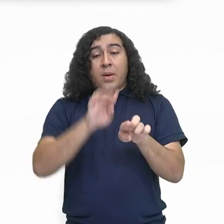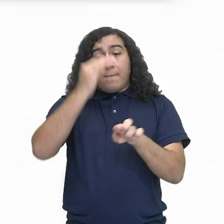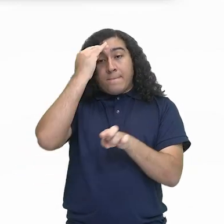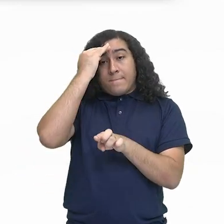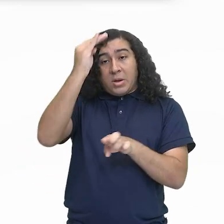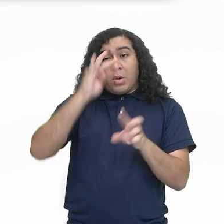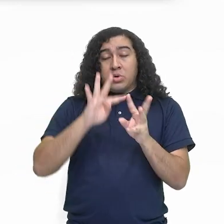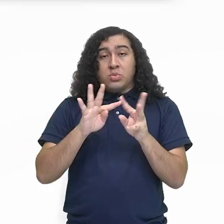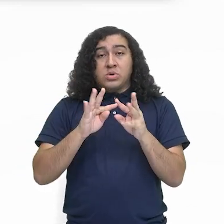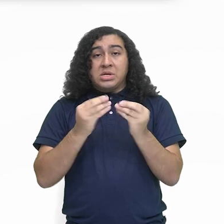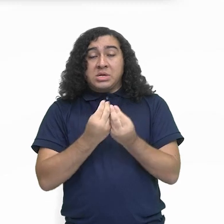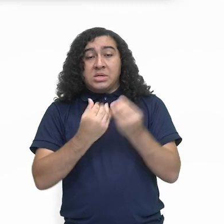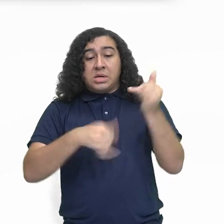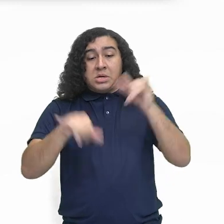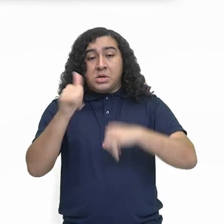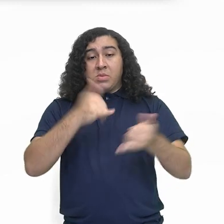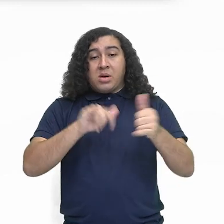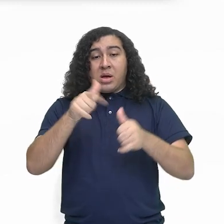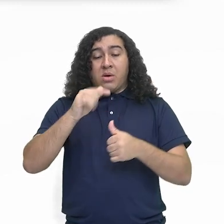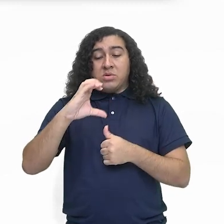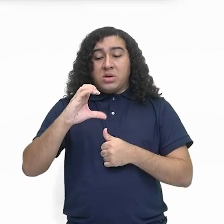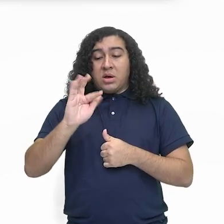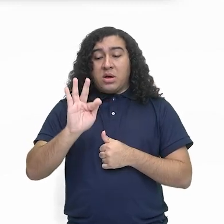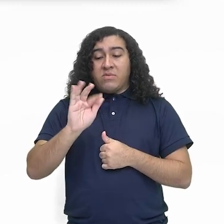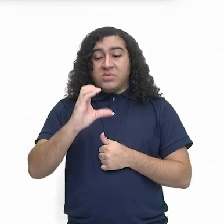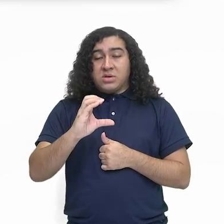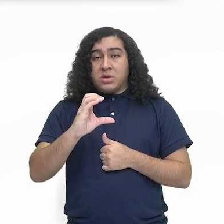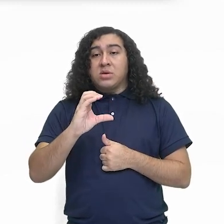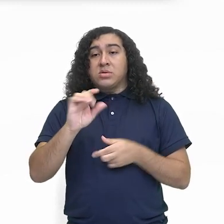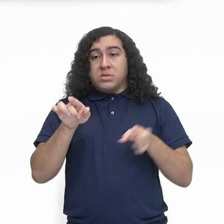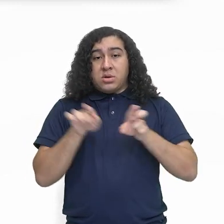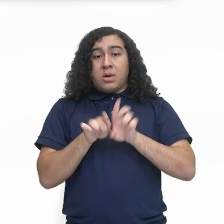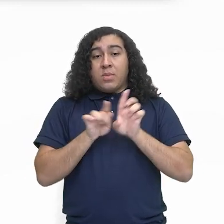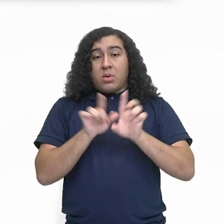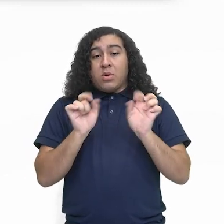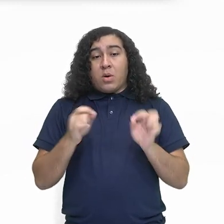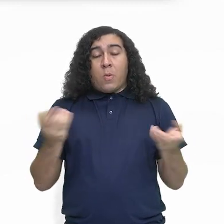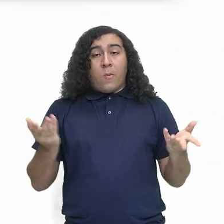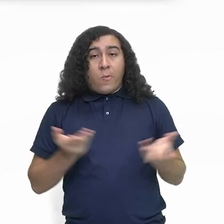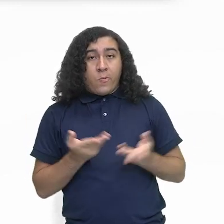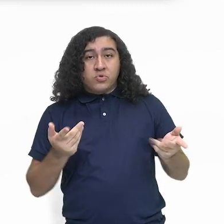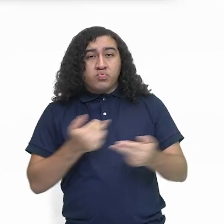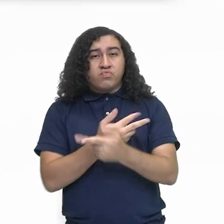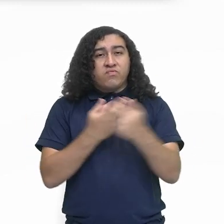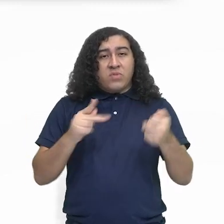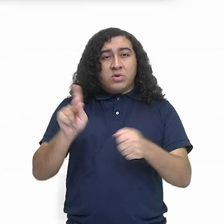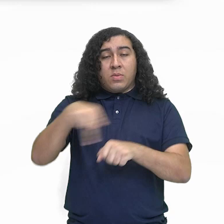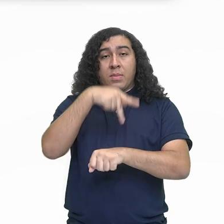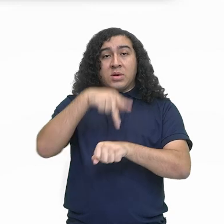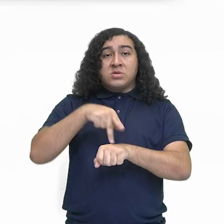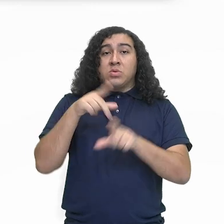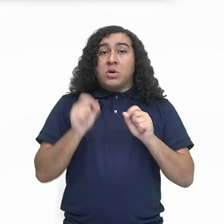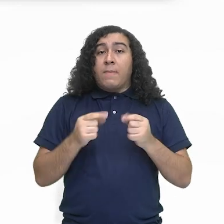química, como os CF6, os clorofluorcarbonos, né? Que inclusive hoje em muitos países é proibido,